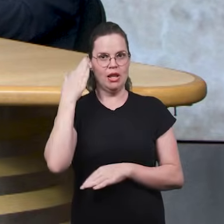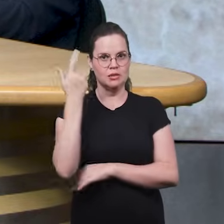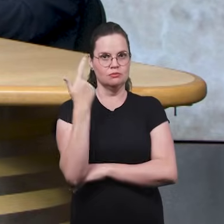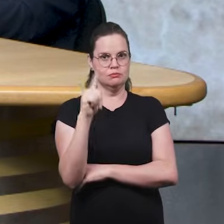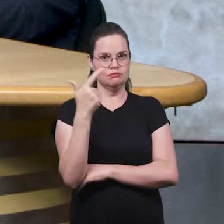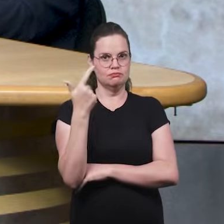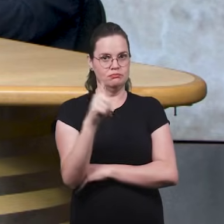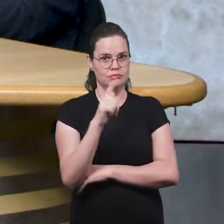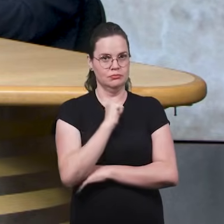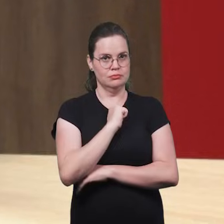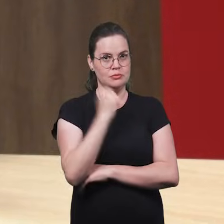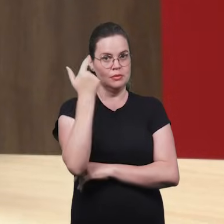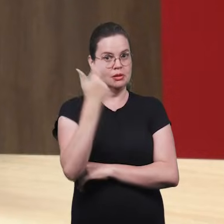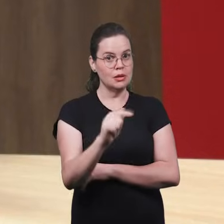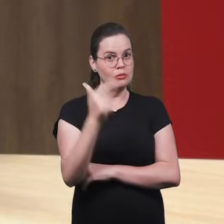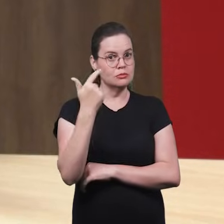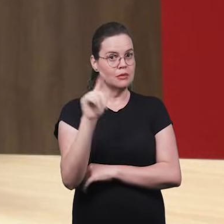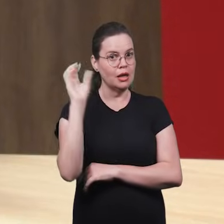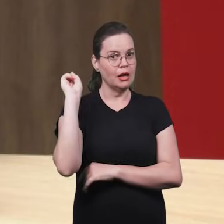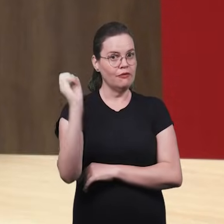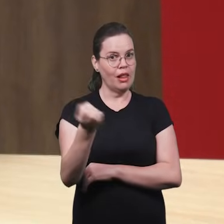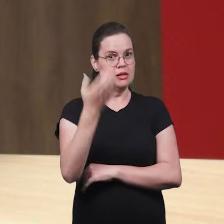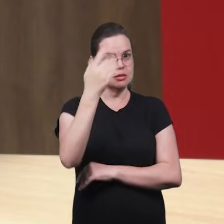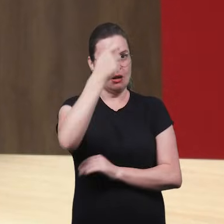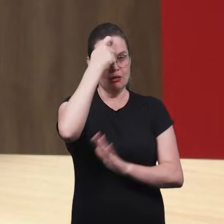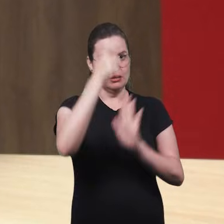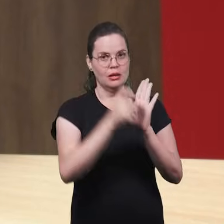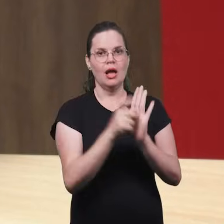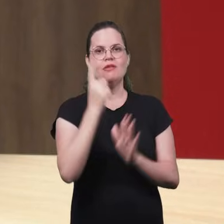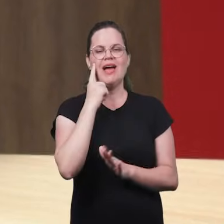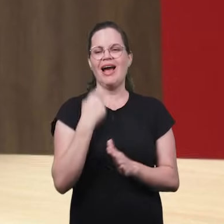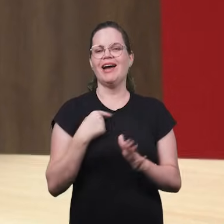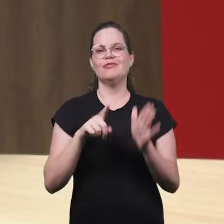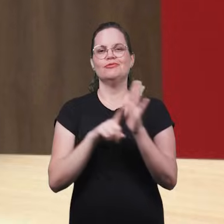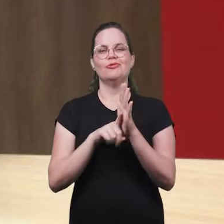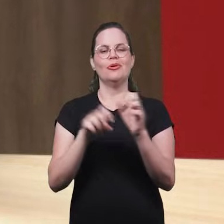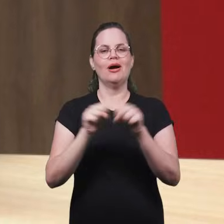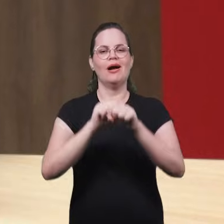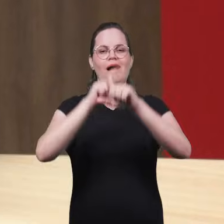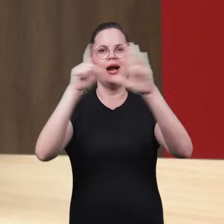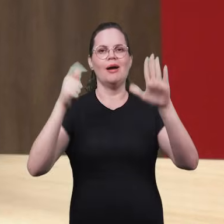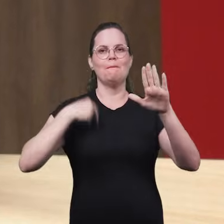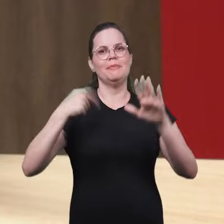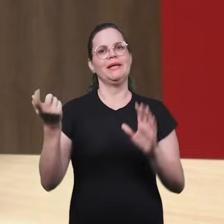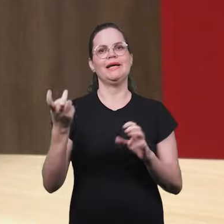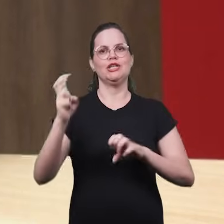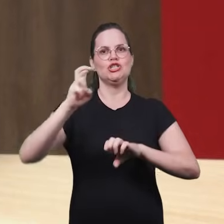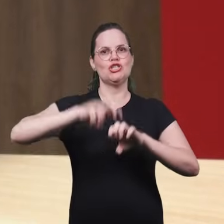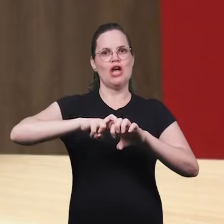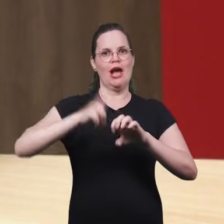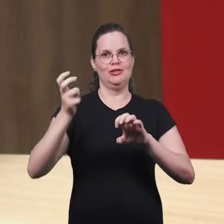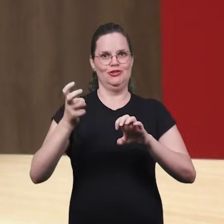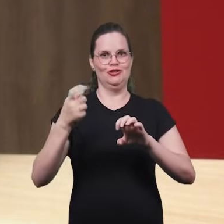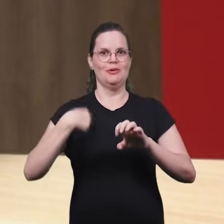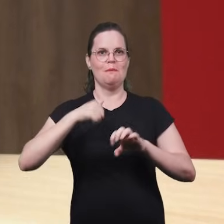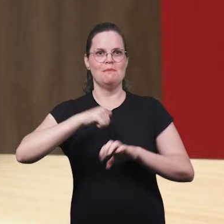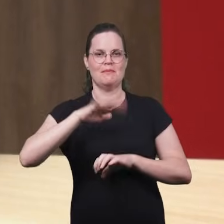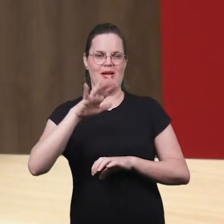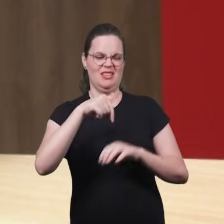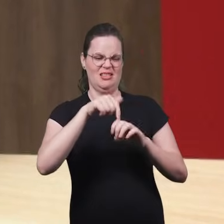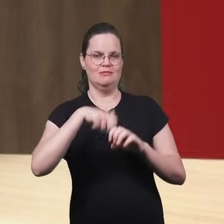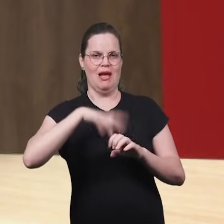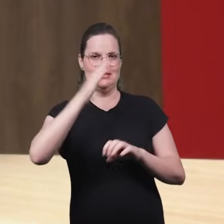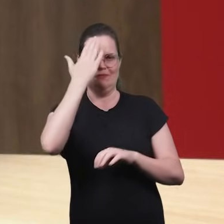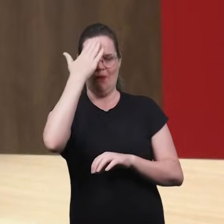revelação, tá? Isso. Não tem revelação. Eu vou entrar aqui no ChatGPT só para citar o mais famoso, né? E